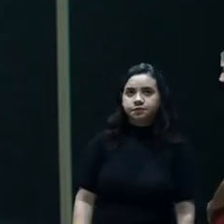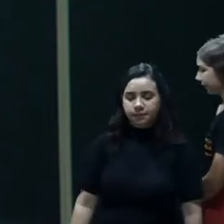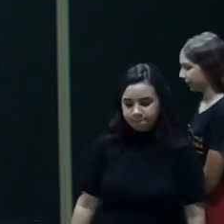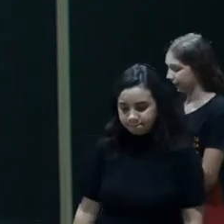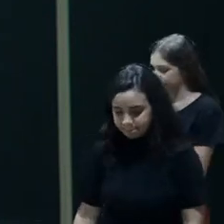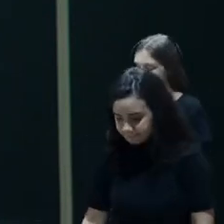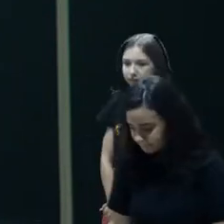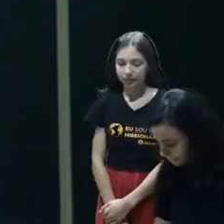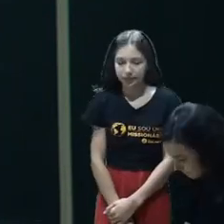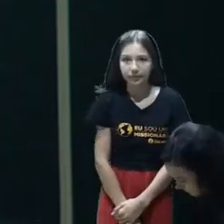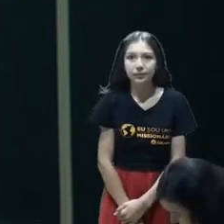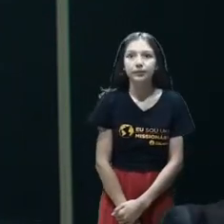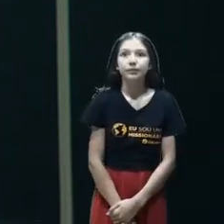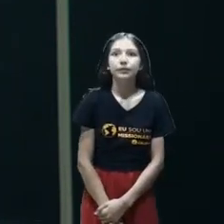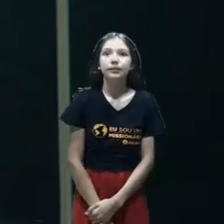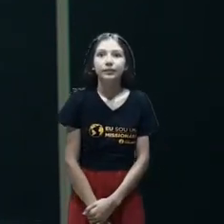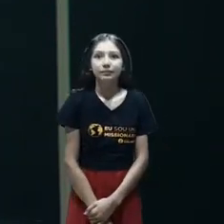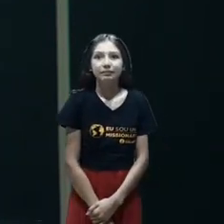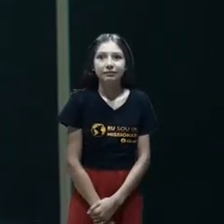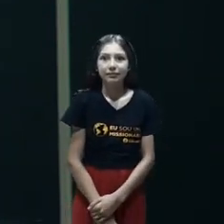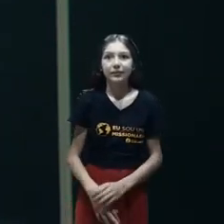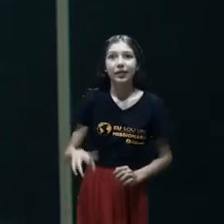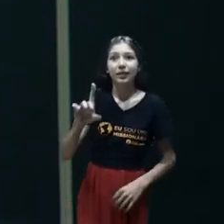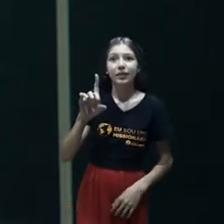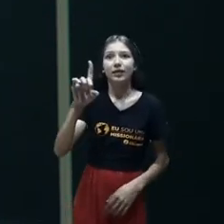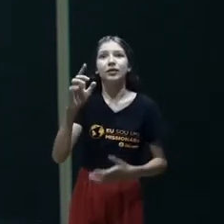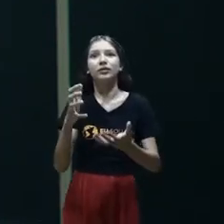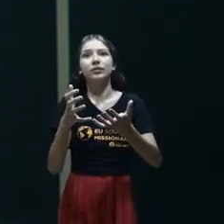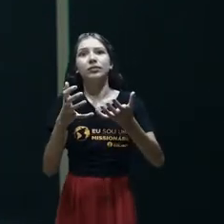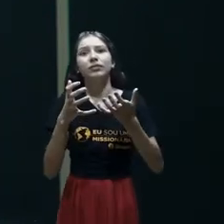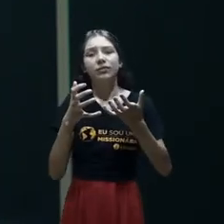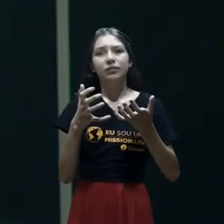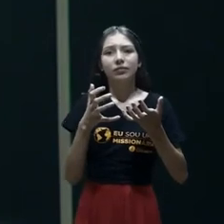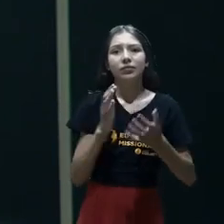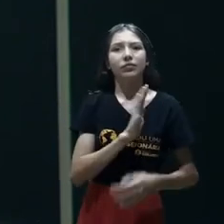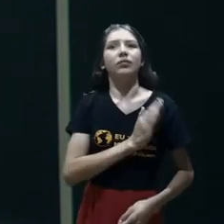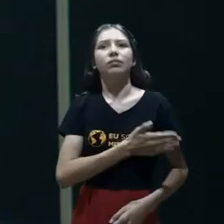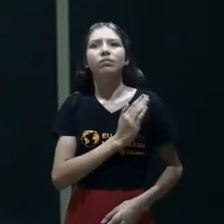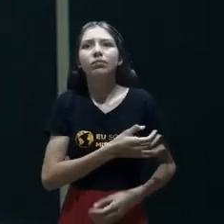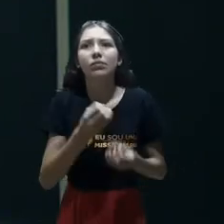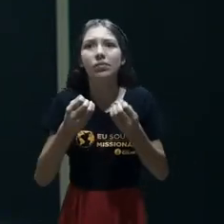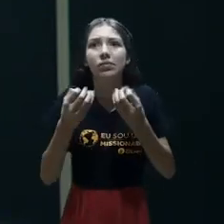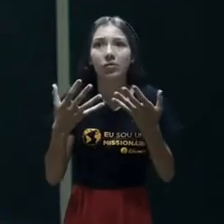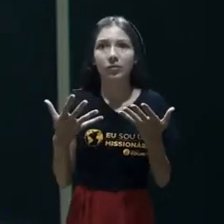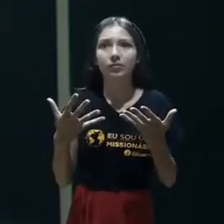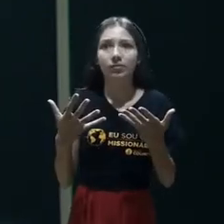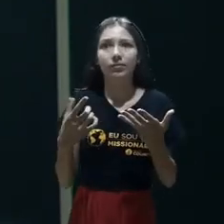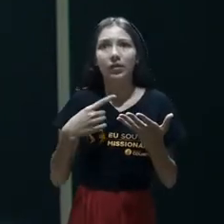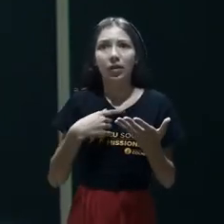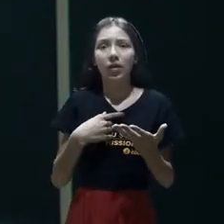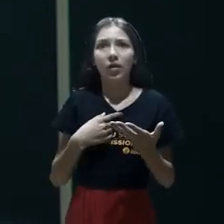Deus, eu quero ter um coração bom e reto. Deus, eu quero ser frutífero na tua obra.